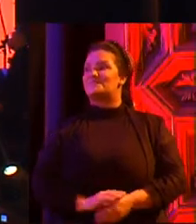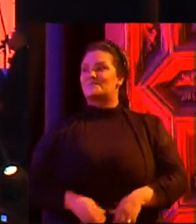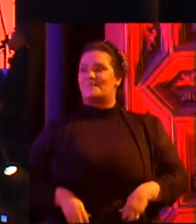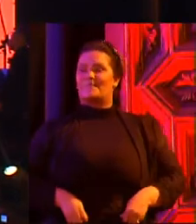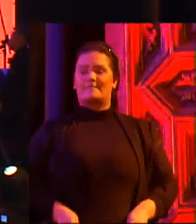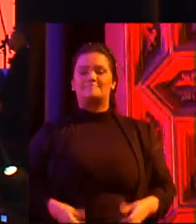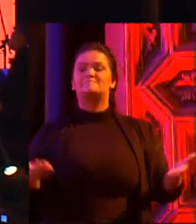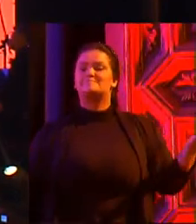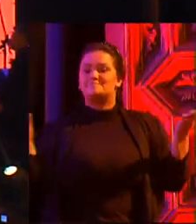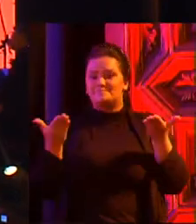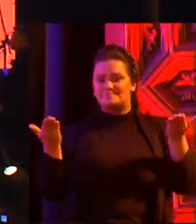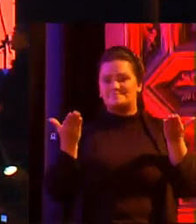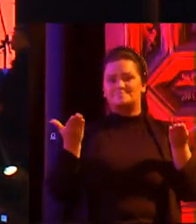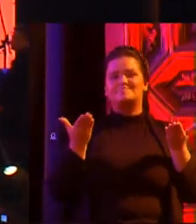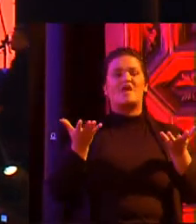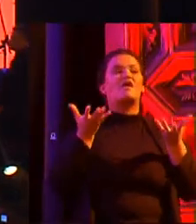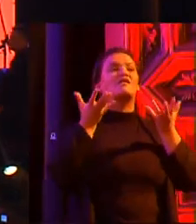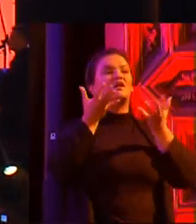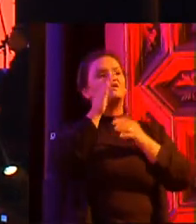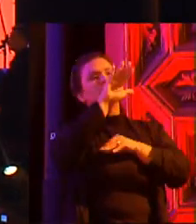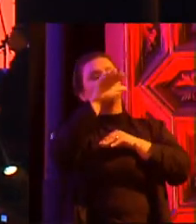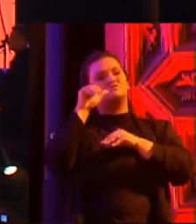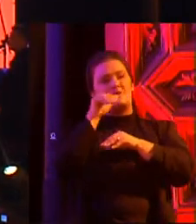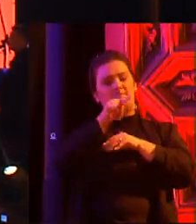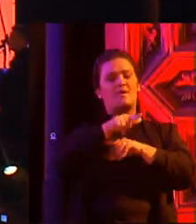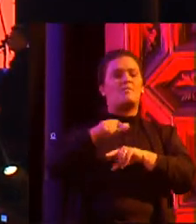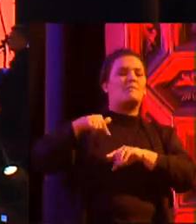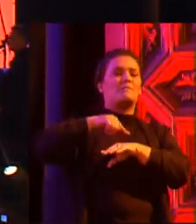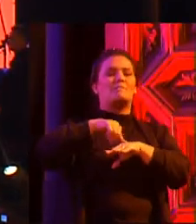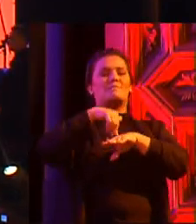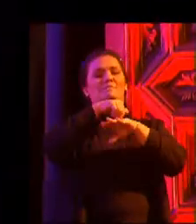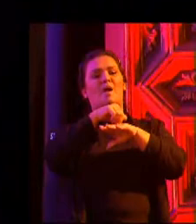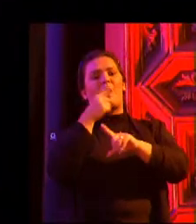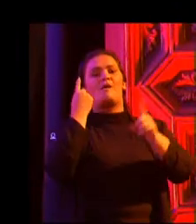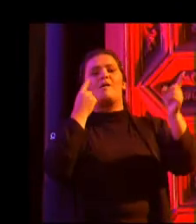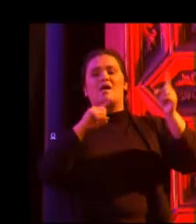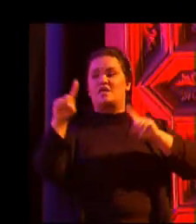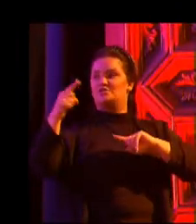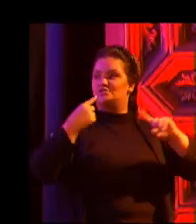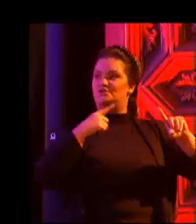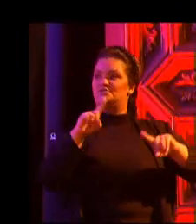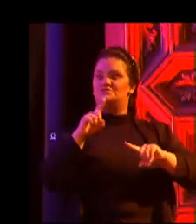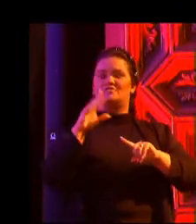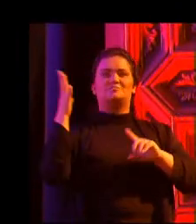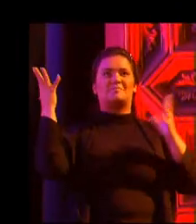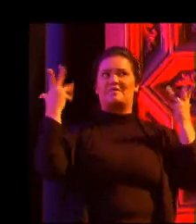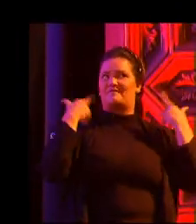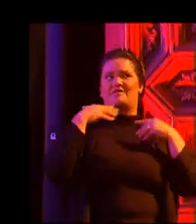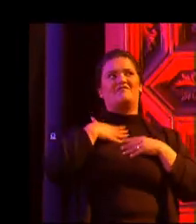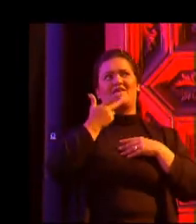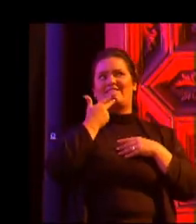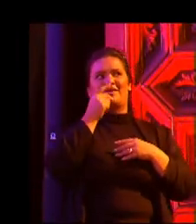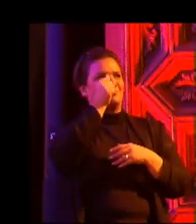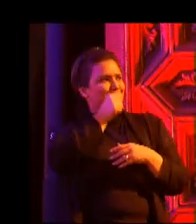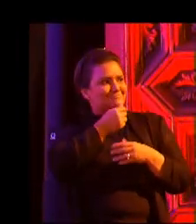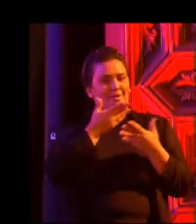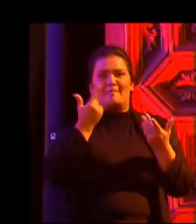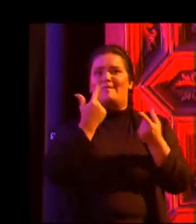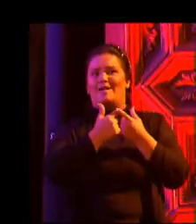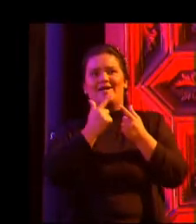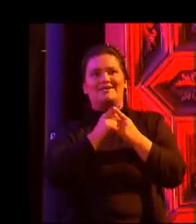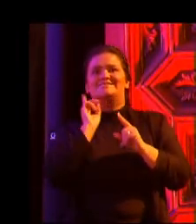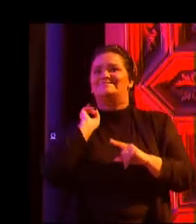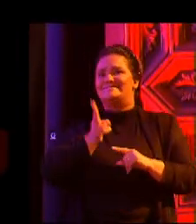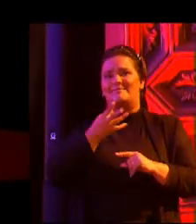E agora nós gostaríamos de chamar ao palco essa regente maravilhosa. Falei que eu sou suspeito porque canto no coro sempre